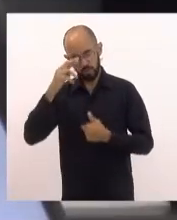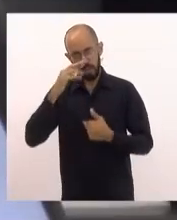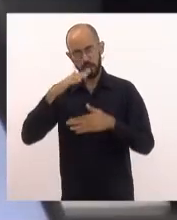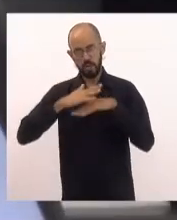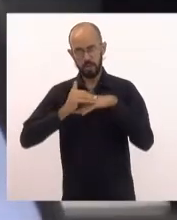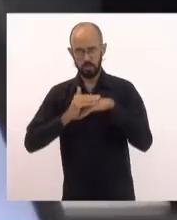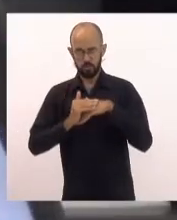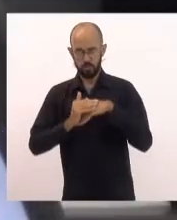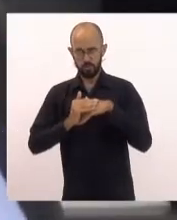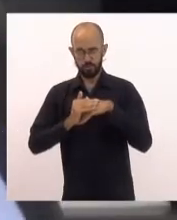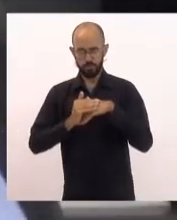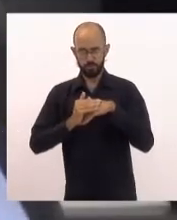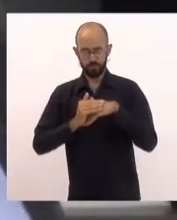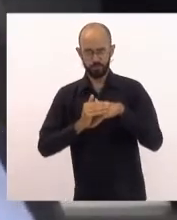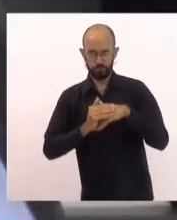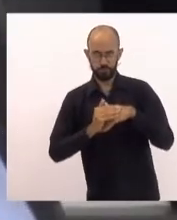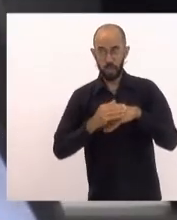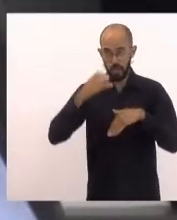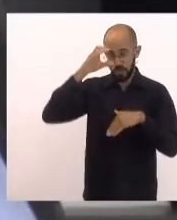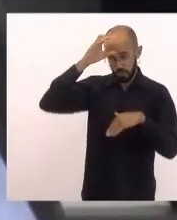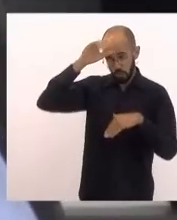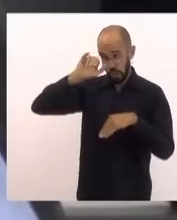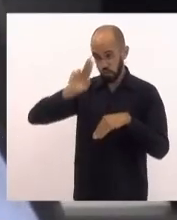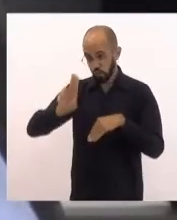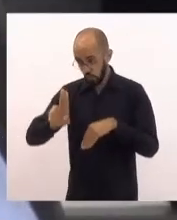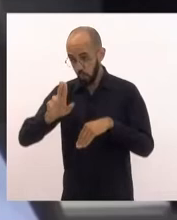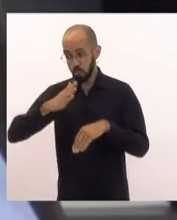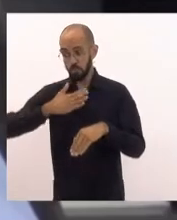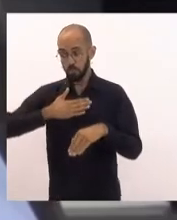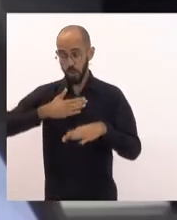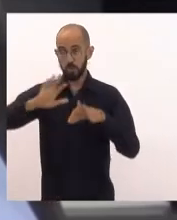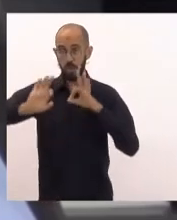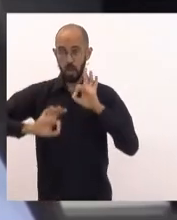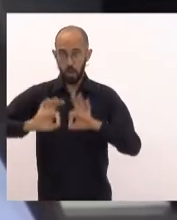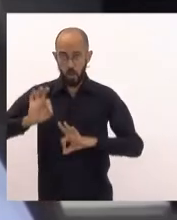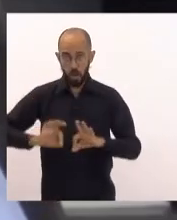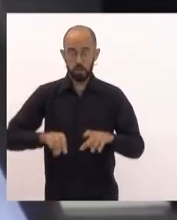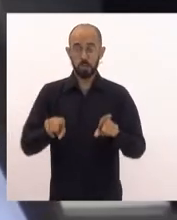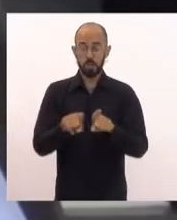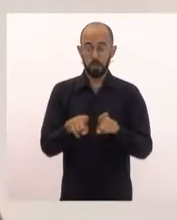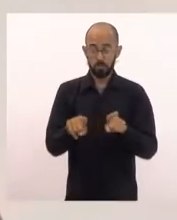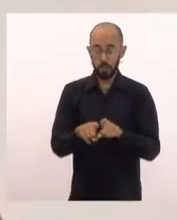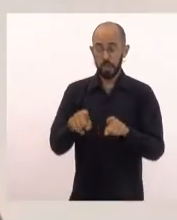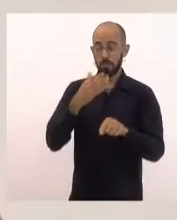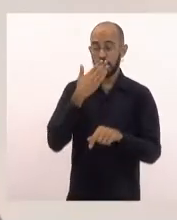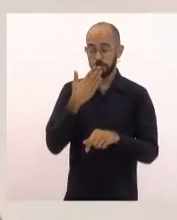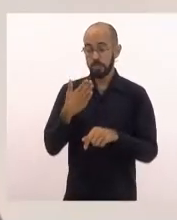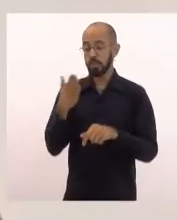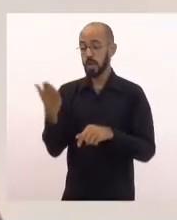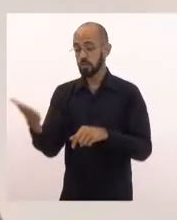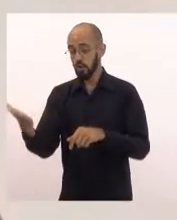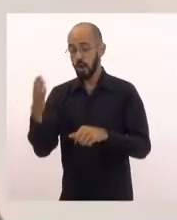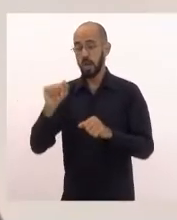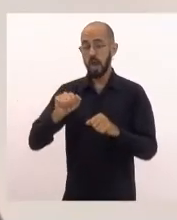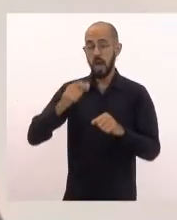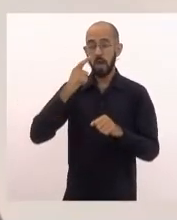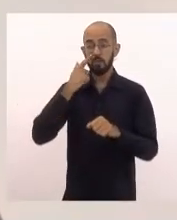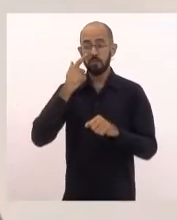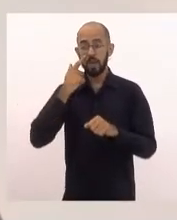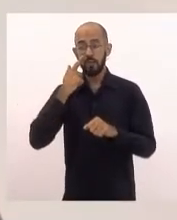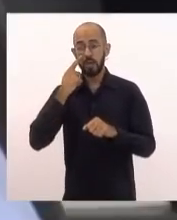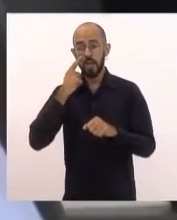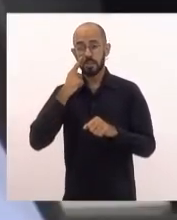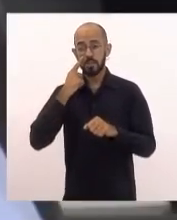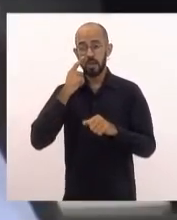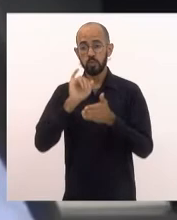Nobre deputada Tia Ju, na realidade, meu, pela ordem, é para solicitar a Vossa Excelência a verificação